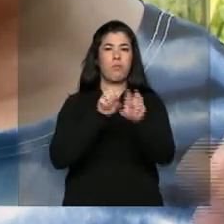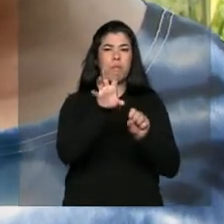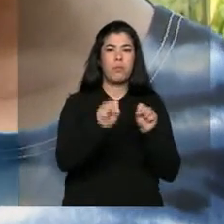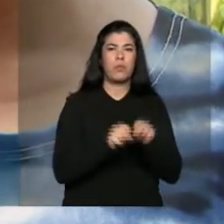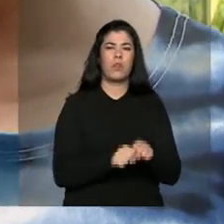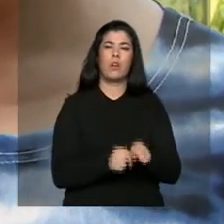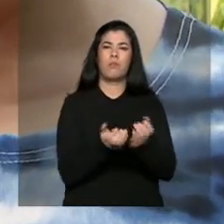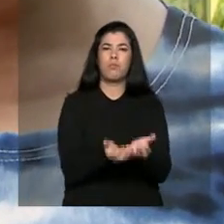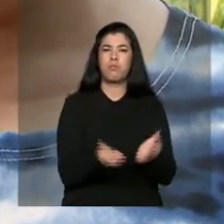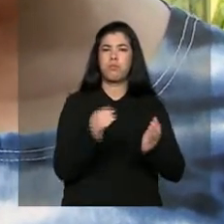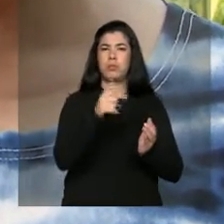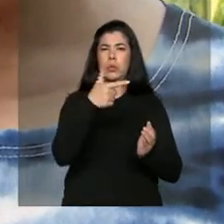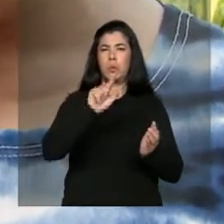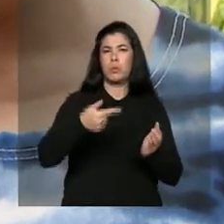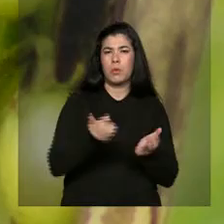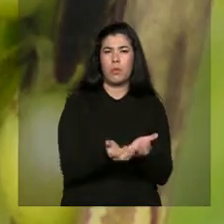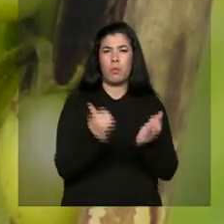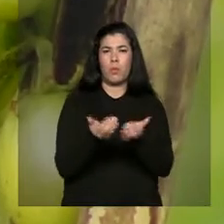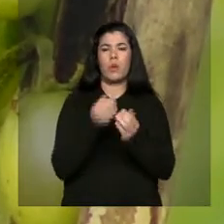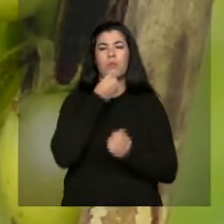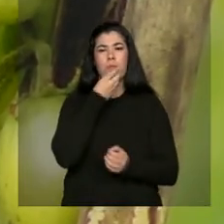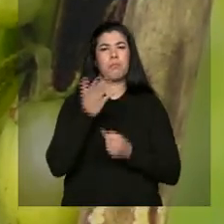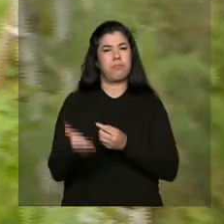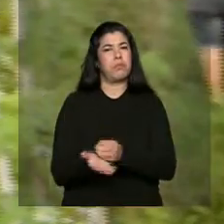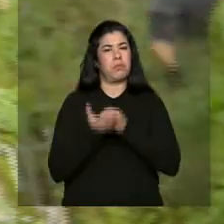cumbuca, 2.000, então tem uma renda boa.